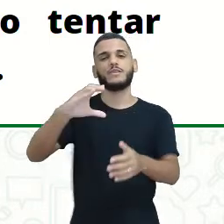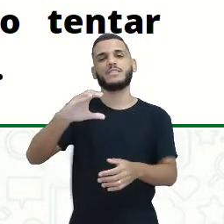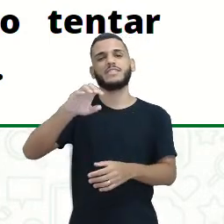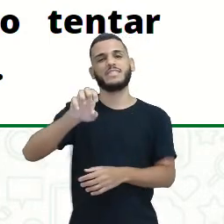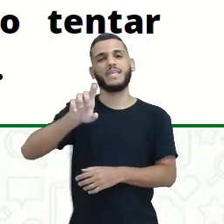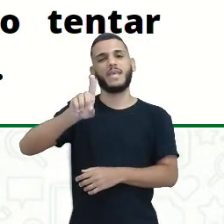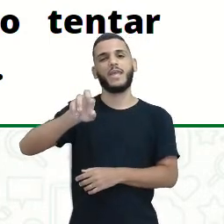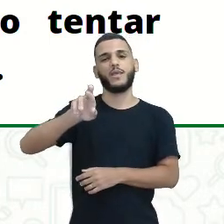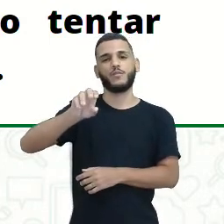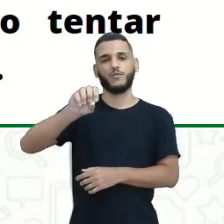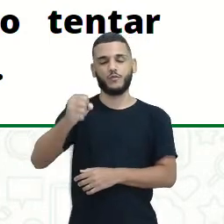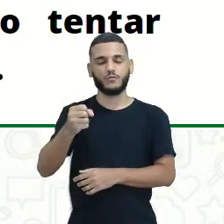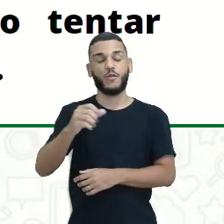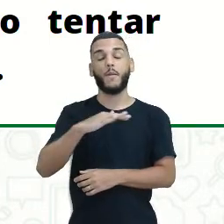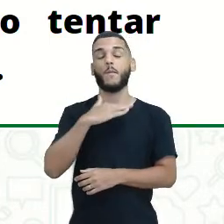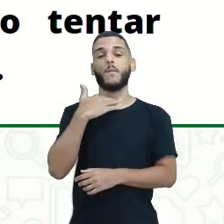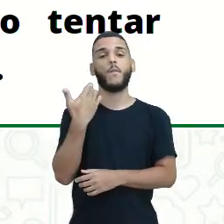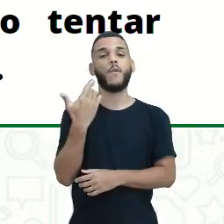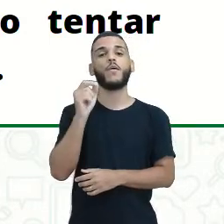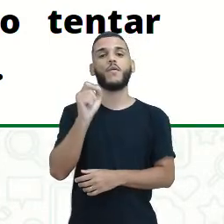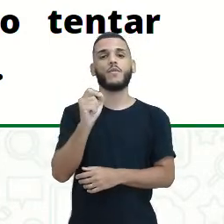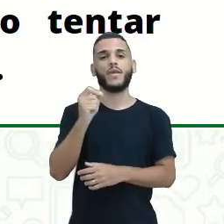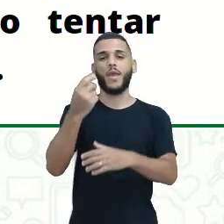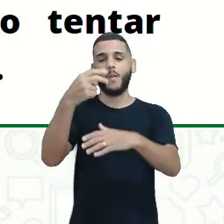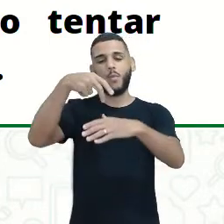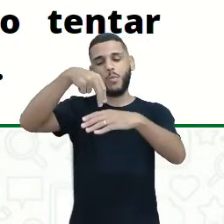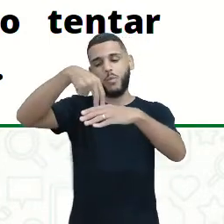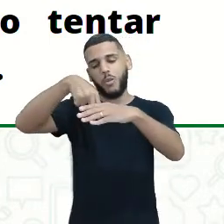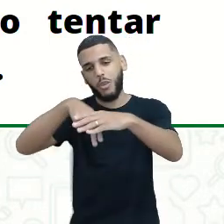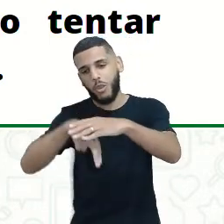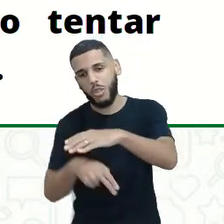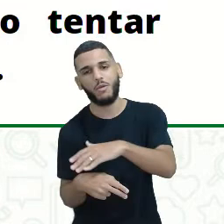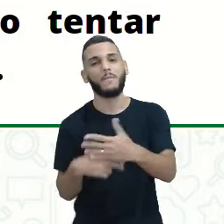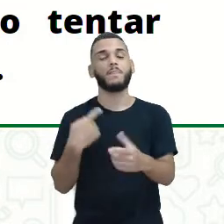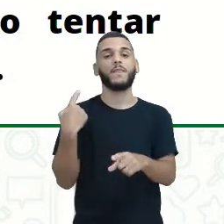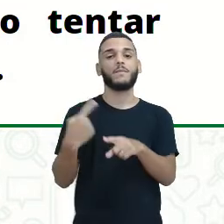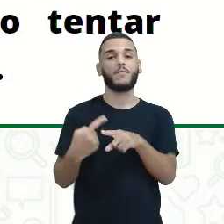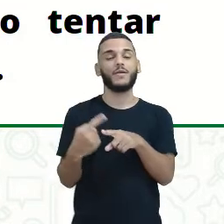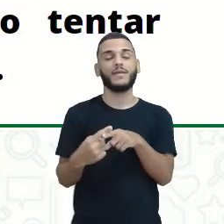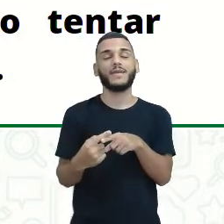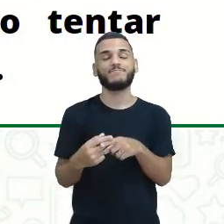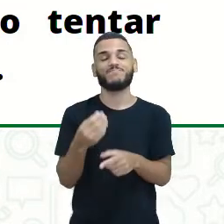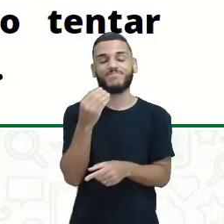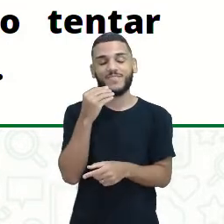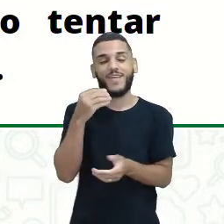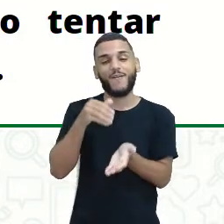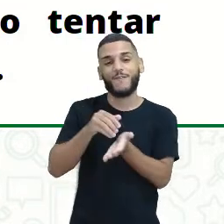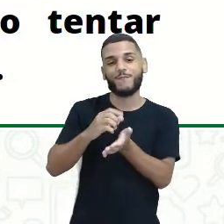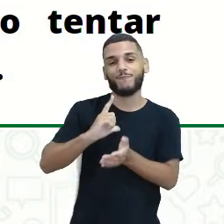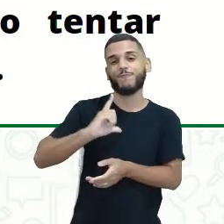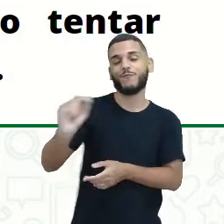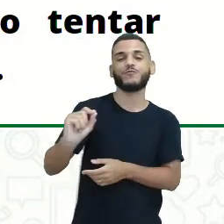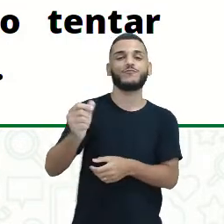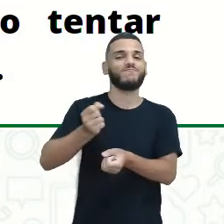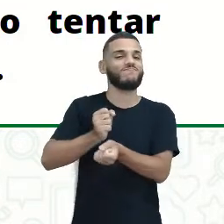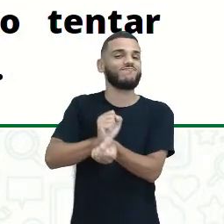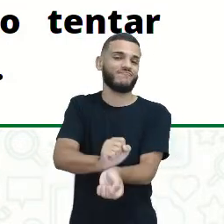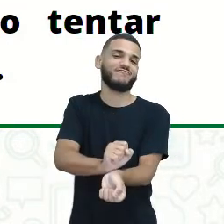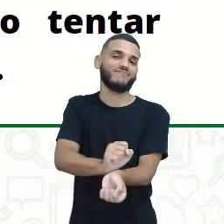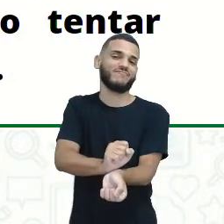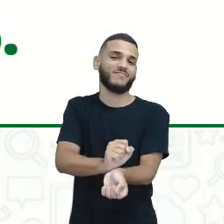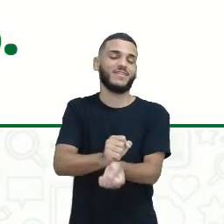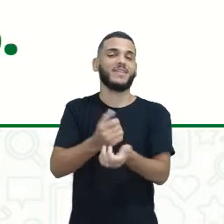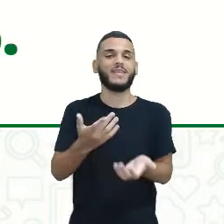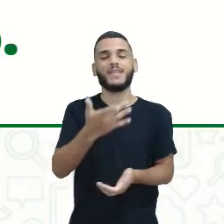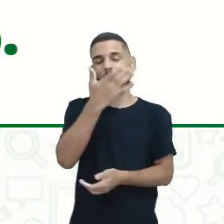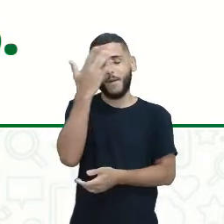Capibaribe, e morriam afogados tentando atravessar para fugir da escravidão. Então, nesse sentido, né, a gente tem uma população no